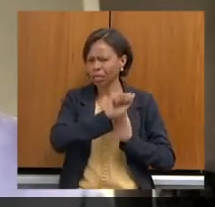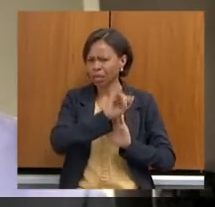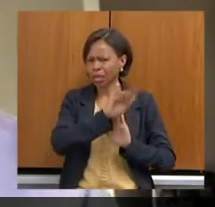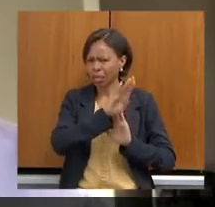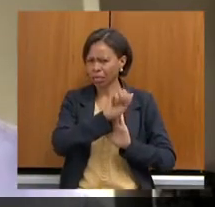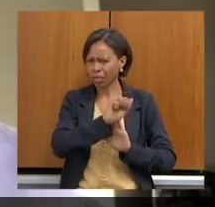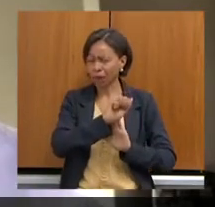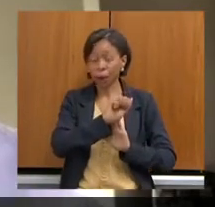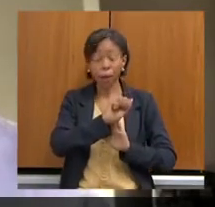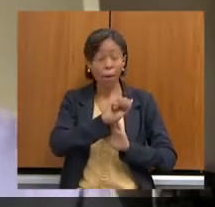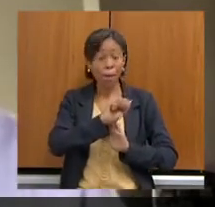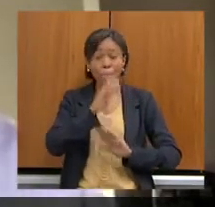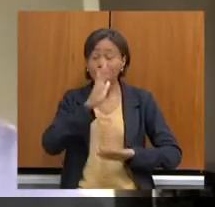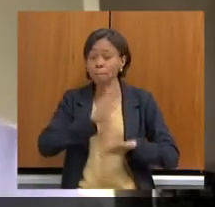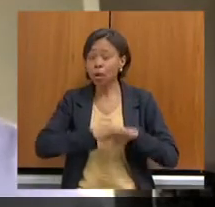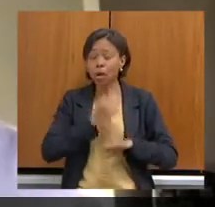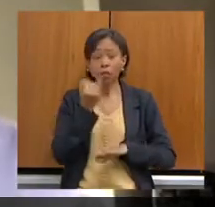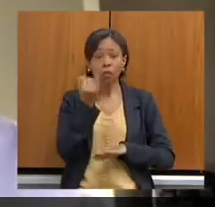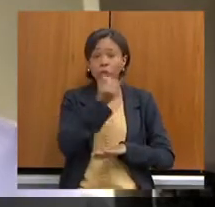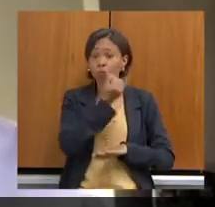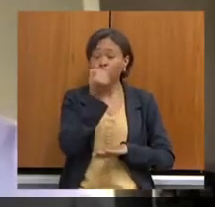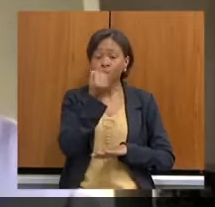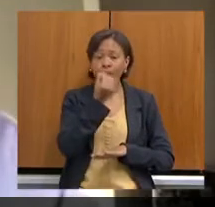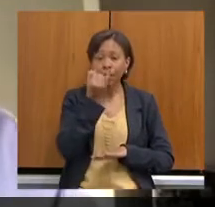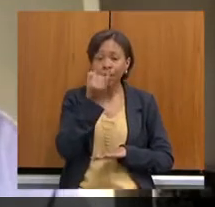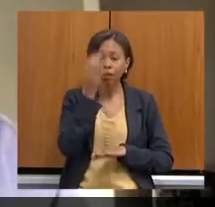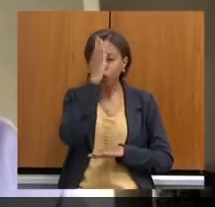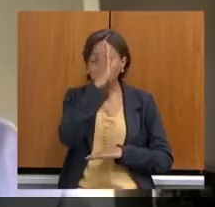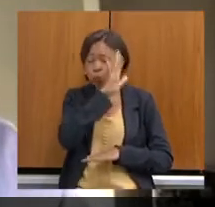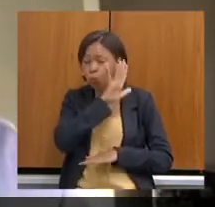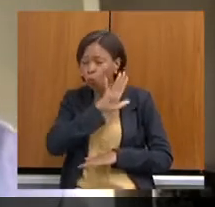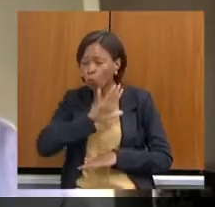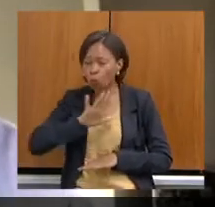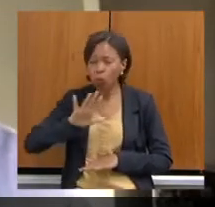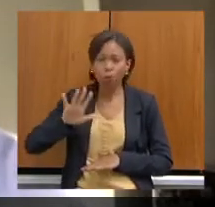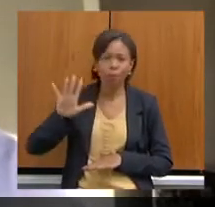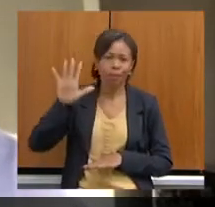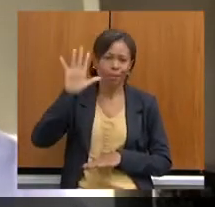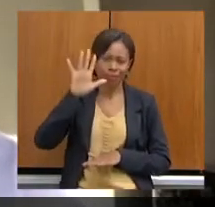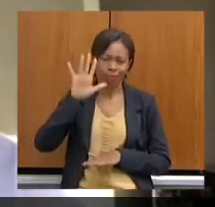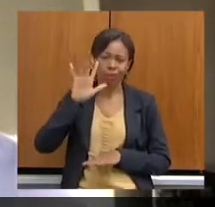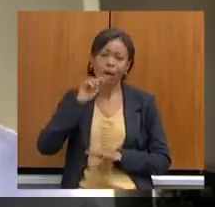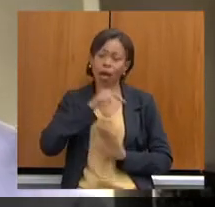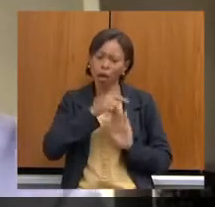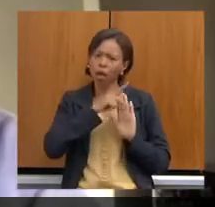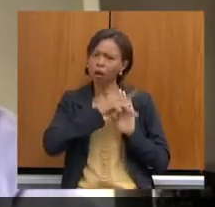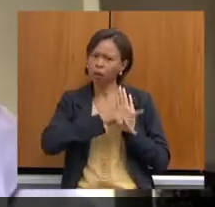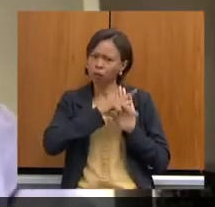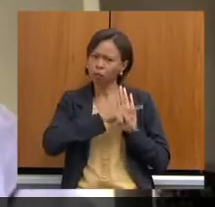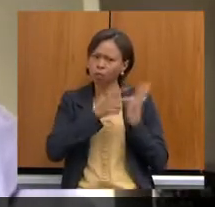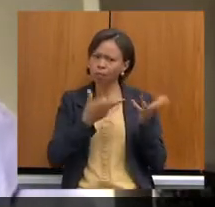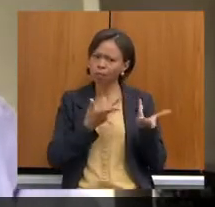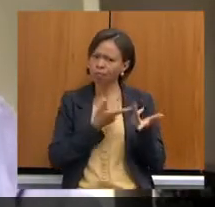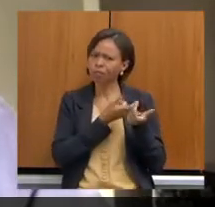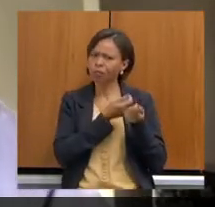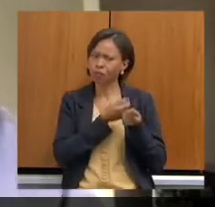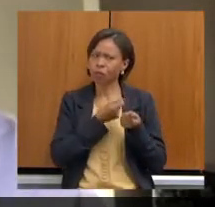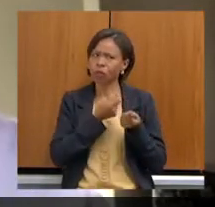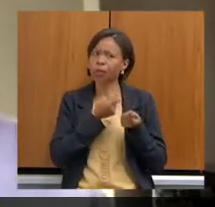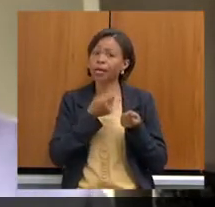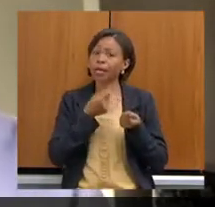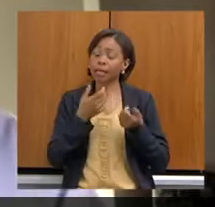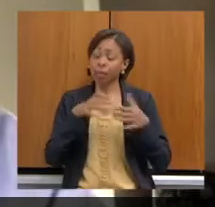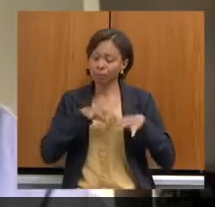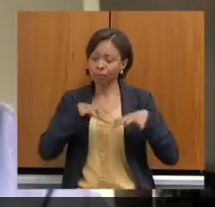é que está da América Latina projeto maravilhoso Tem a parte Empresarial e tem a